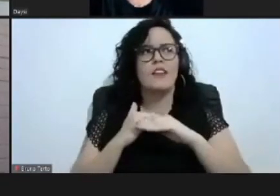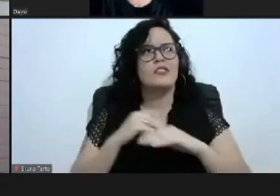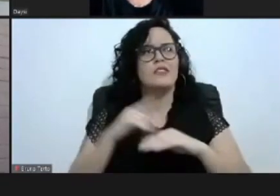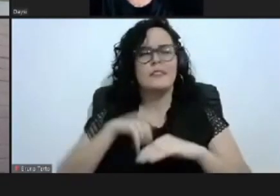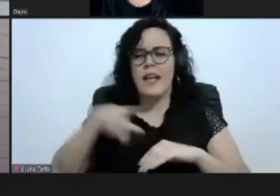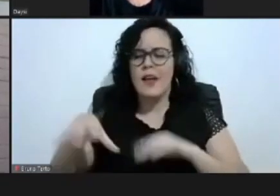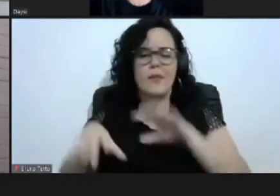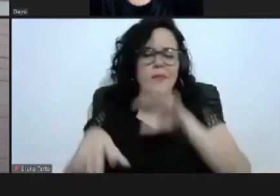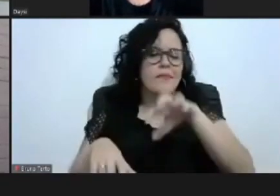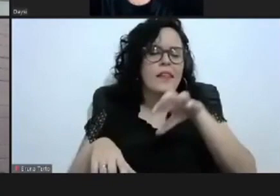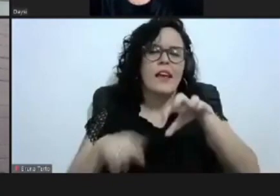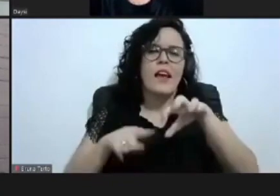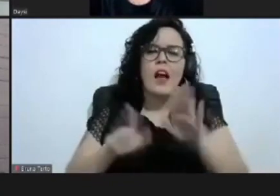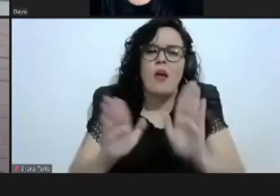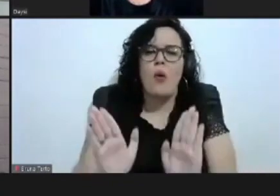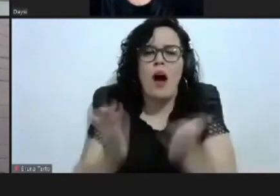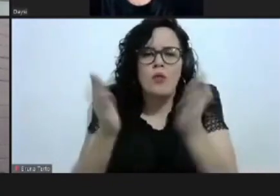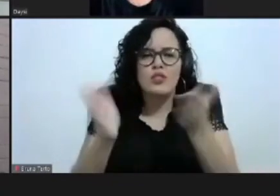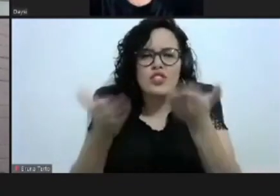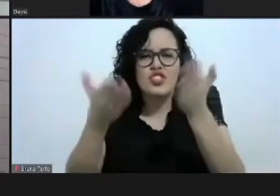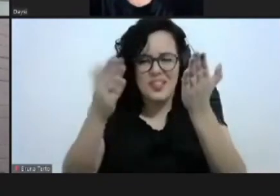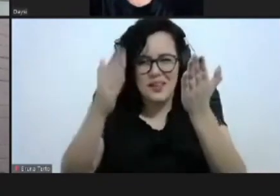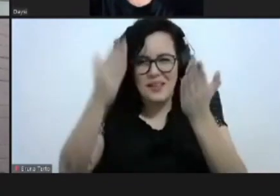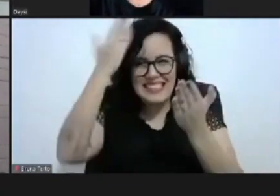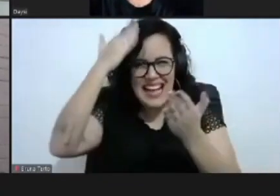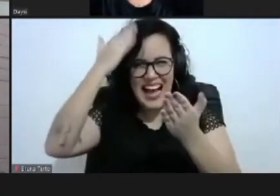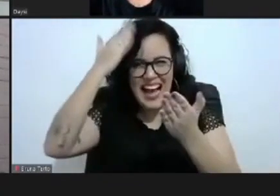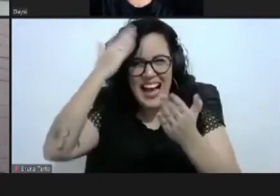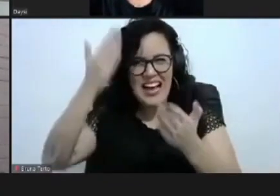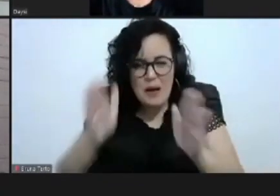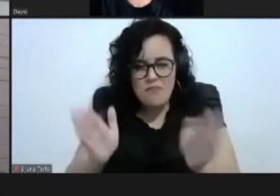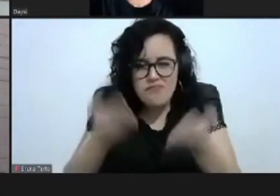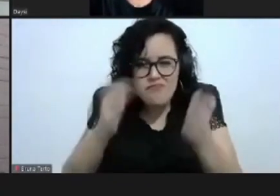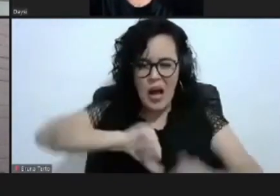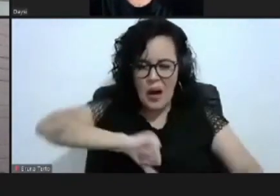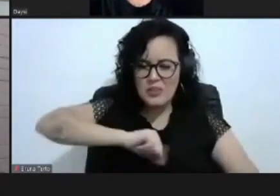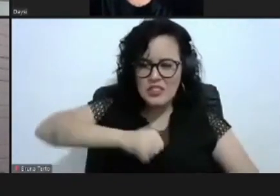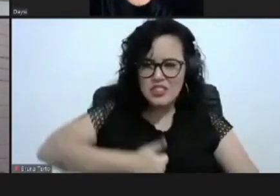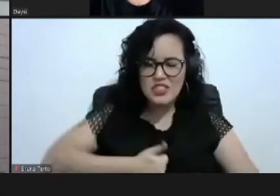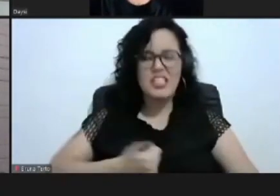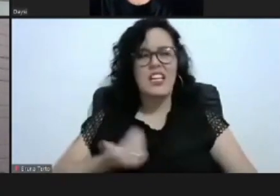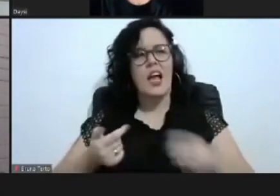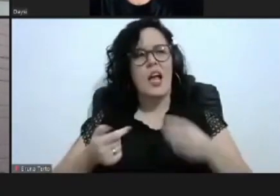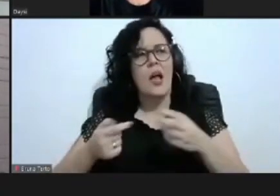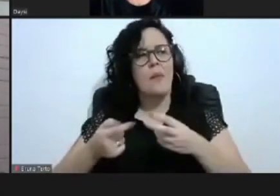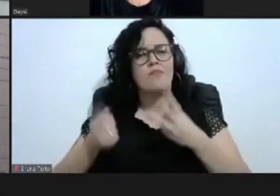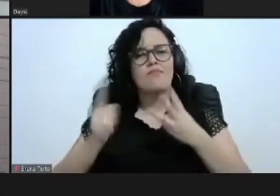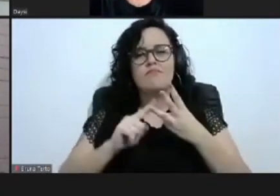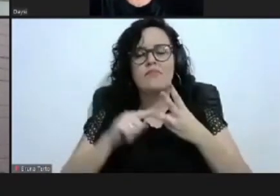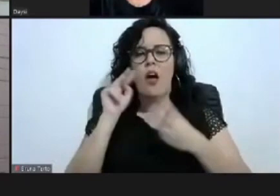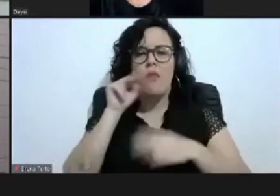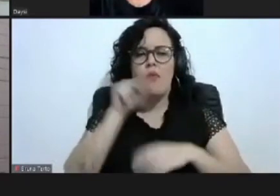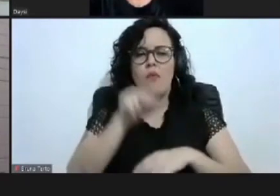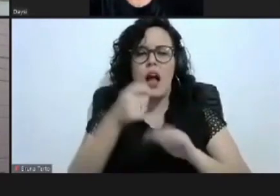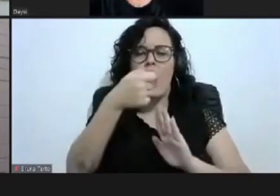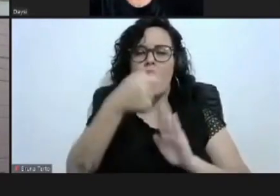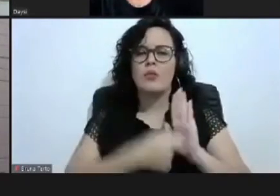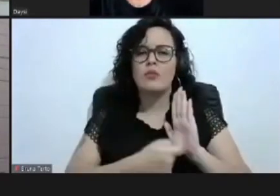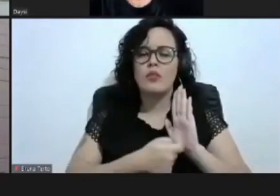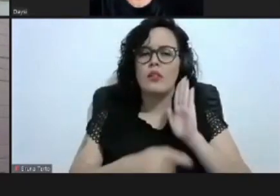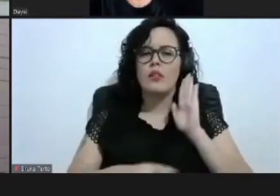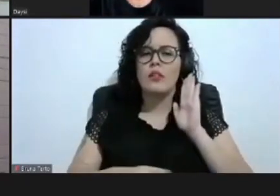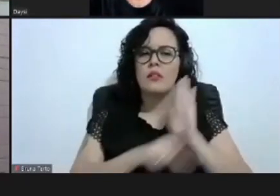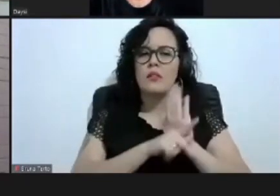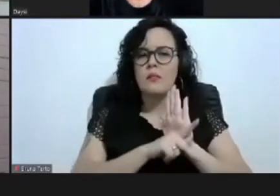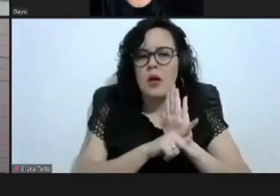títulos motivacionais, aquela onda de títulos motivacionais. Depois veio os autores da agenda